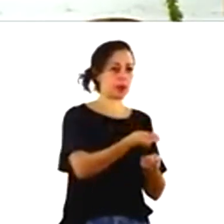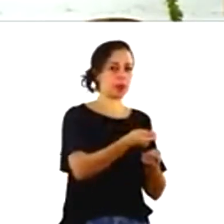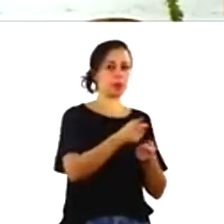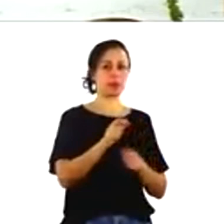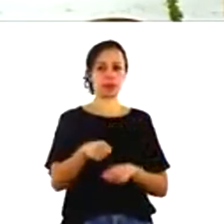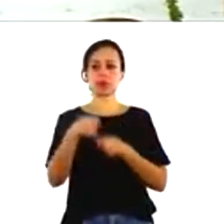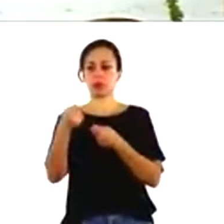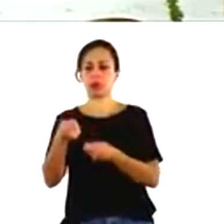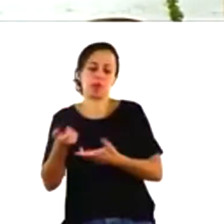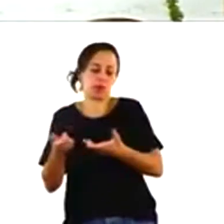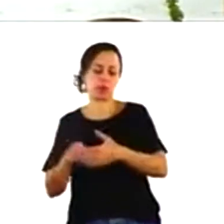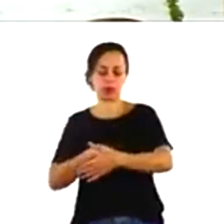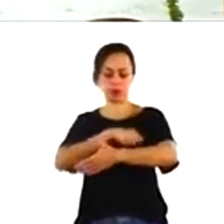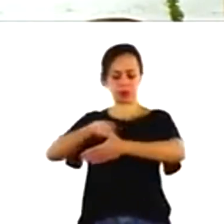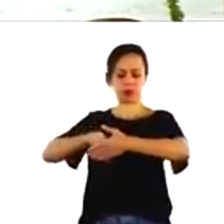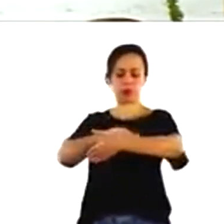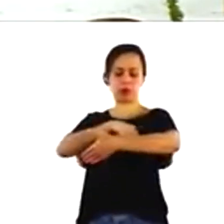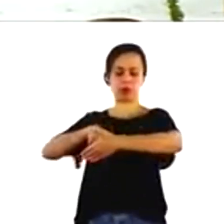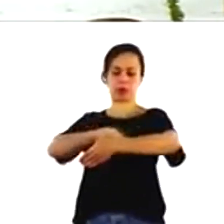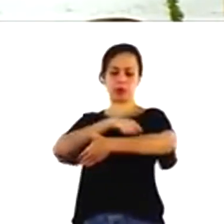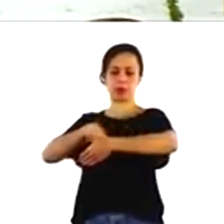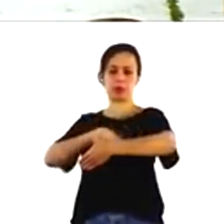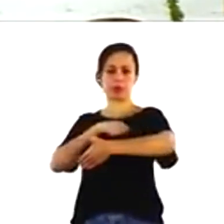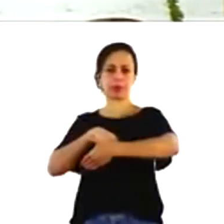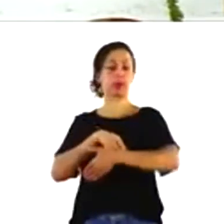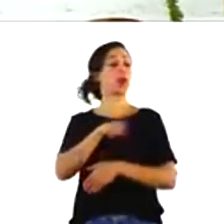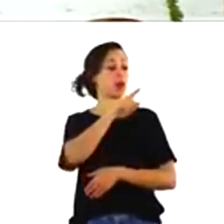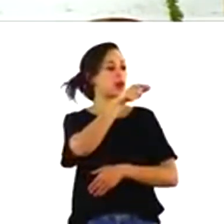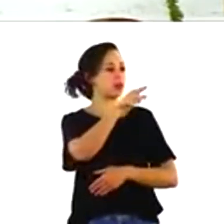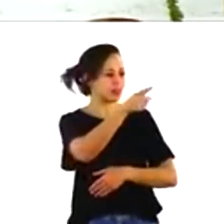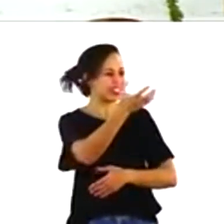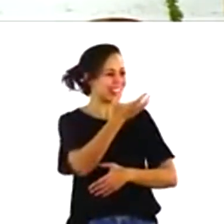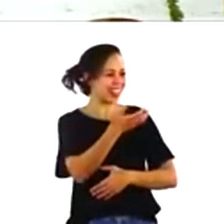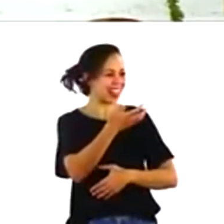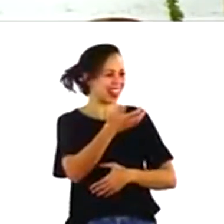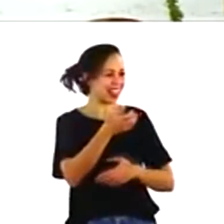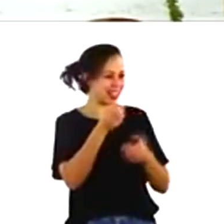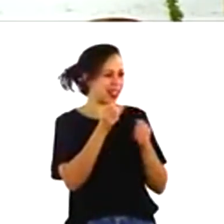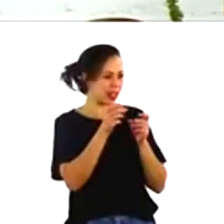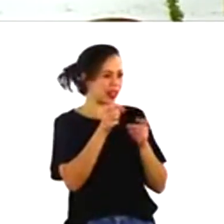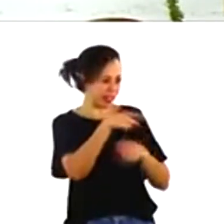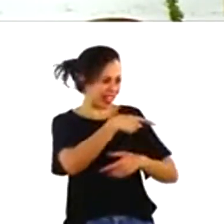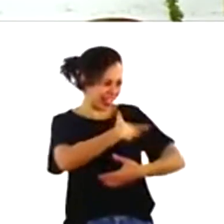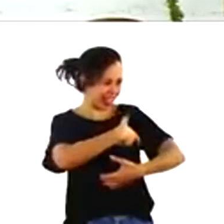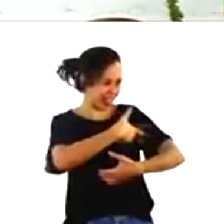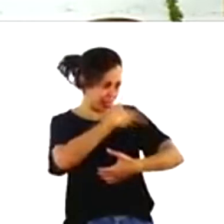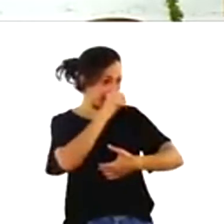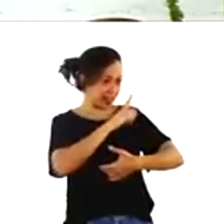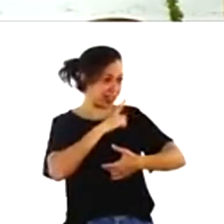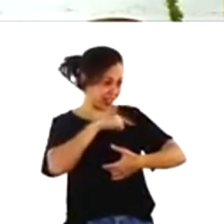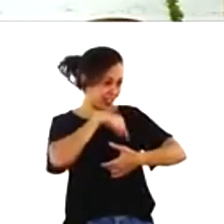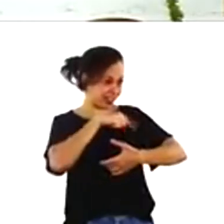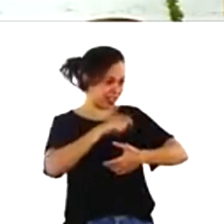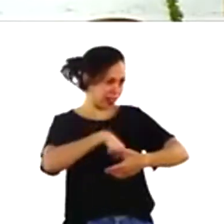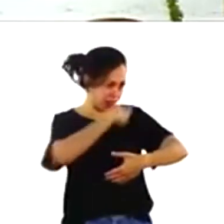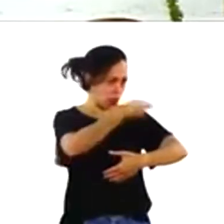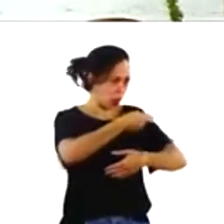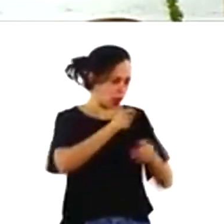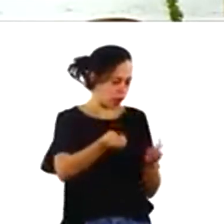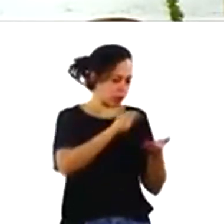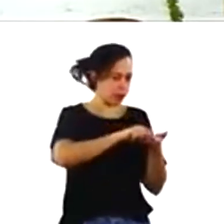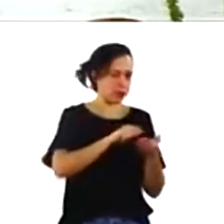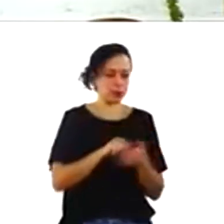Ele disse: sim. Qual o seu nome, moço? Falou para mim. Eu disse: chamo George, eu sou pastor